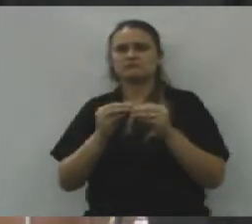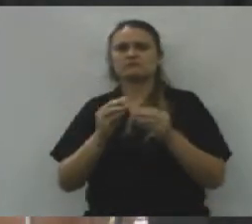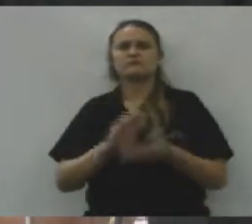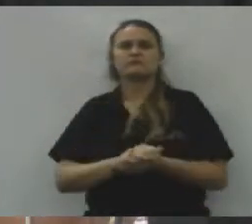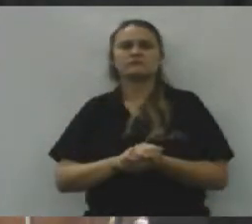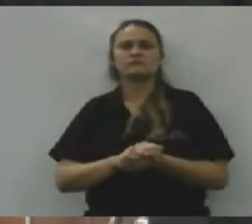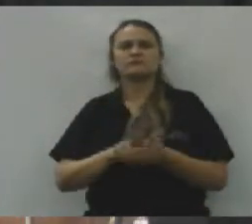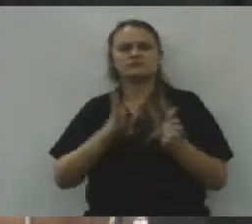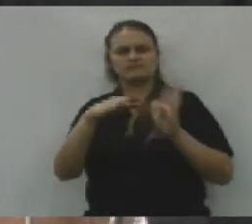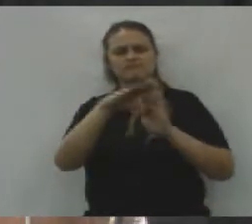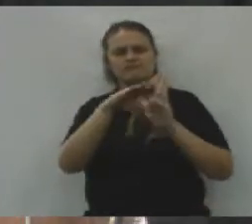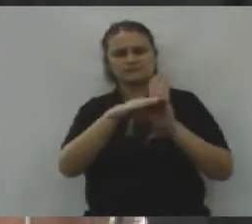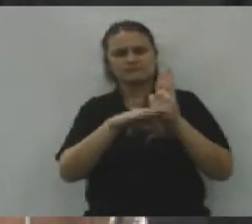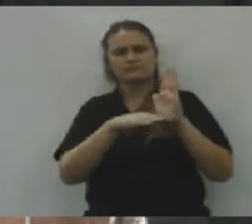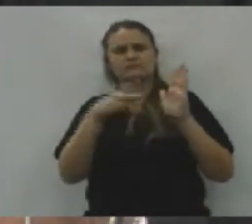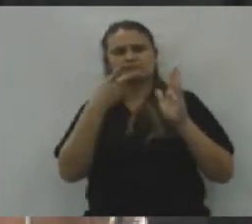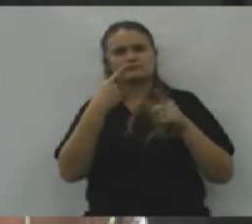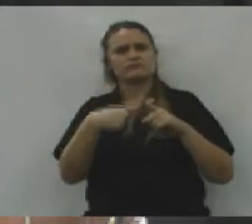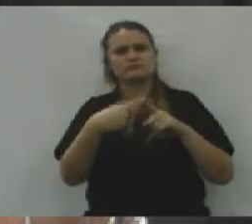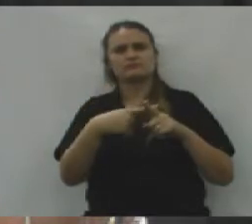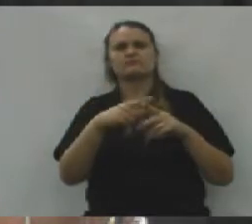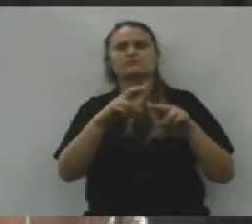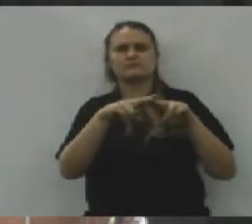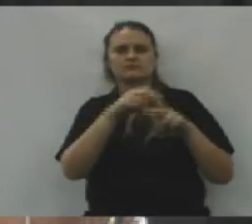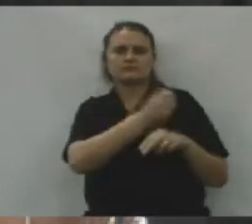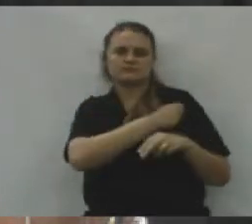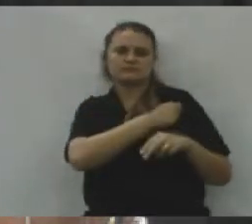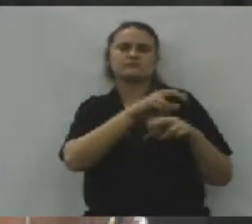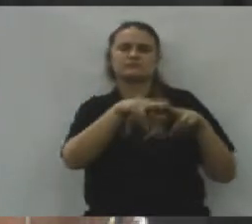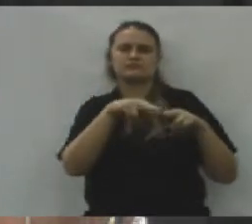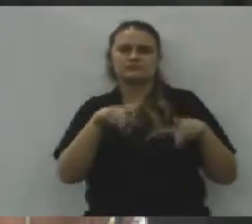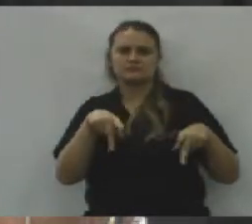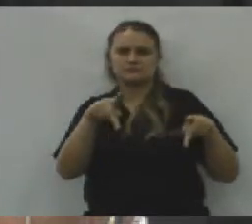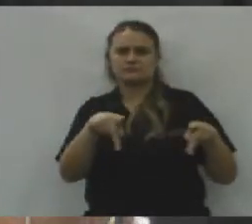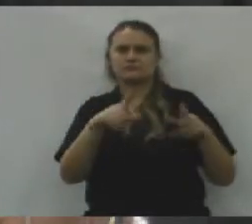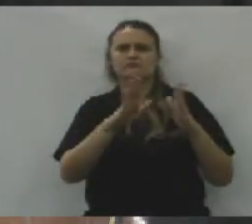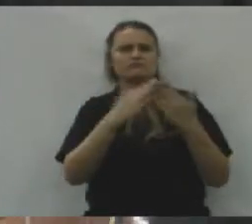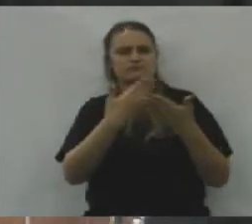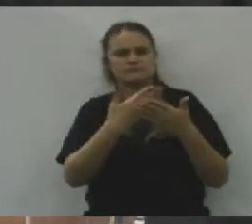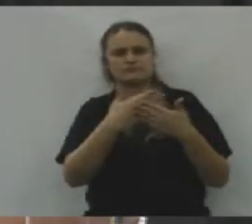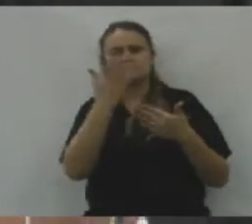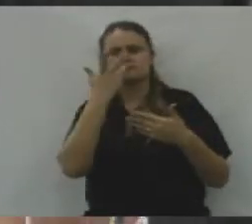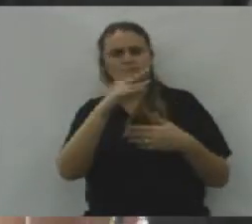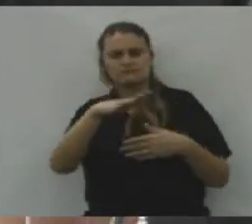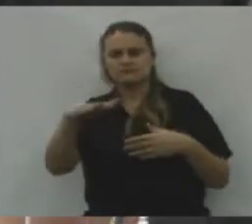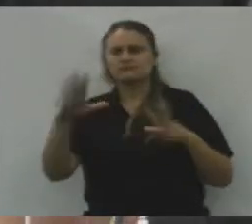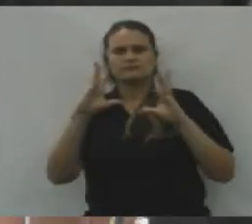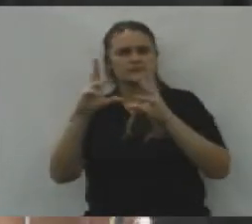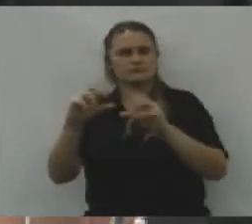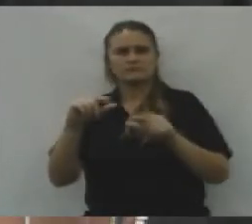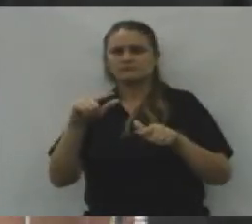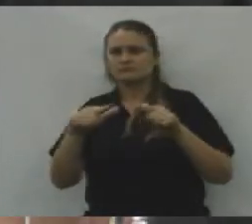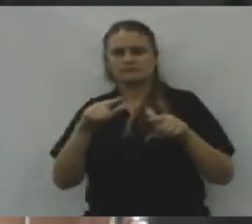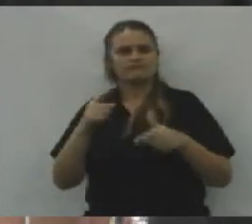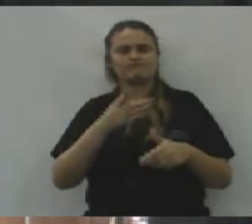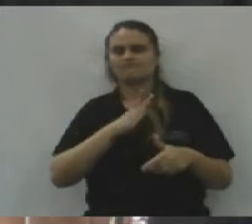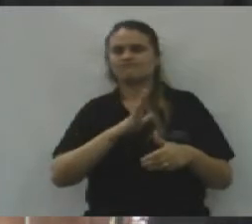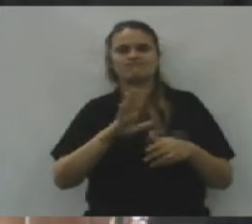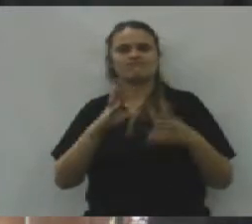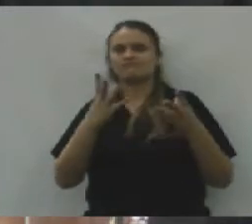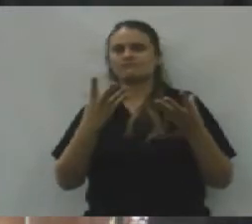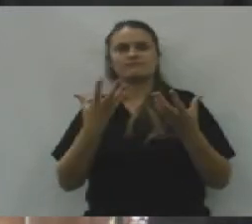foram falados a respeito dos alunos, a respeito da população, das pessoas, dos trabalhadores, enfim, de todas